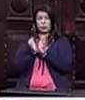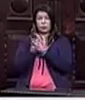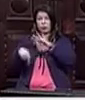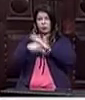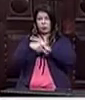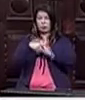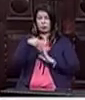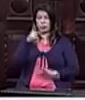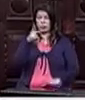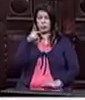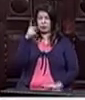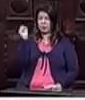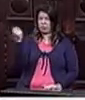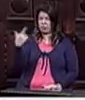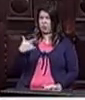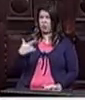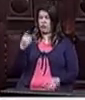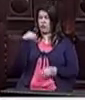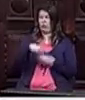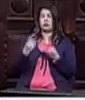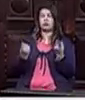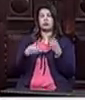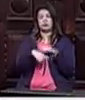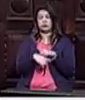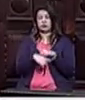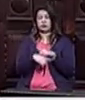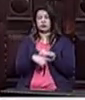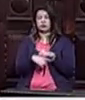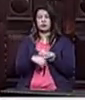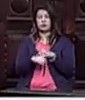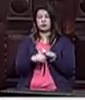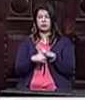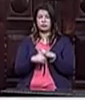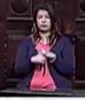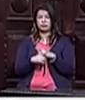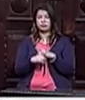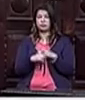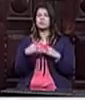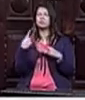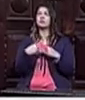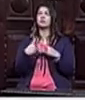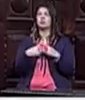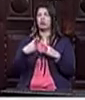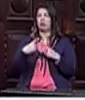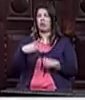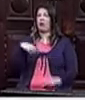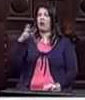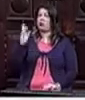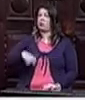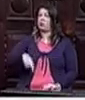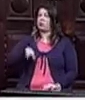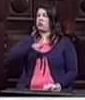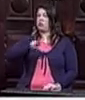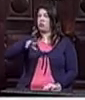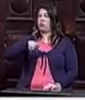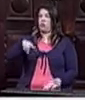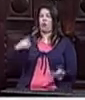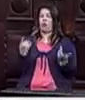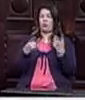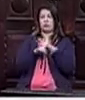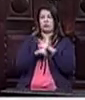votar contrário a este orçamento. Por uma razão muito simples, não é pelo fato de sermos